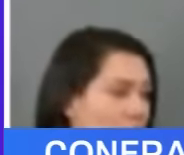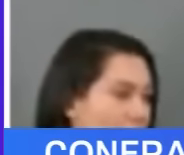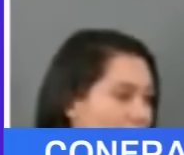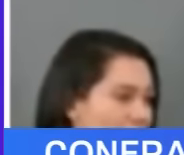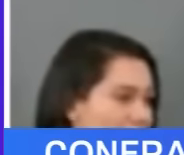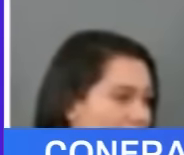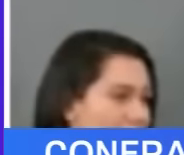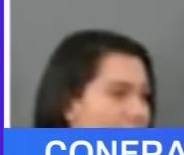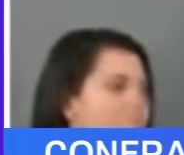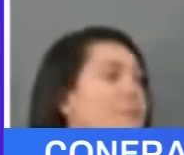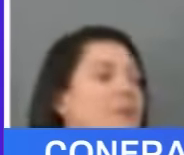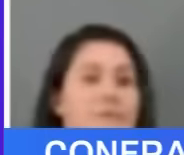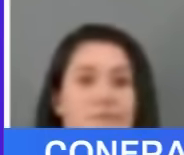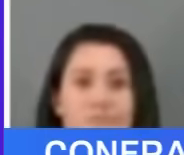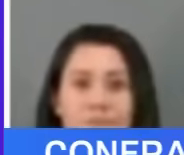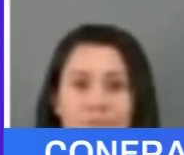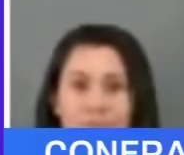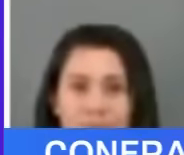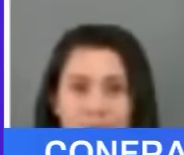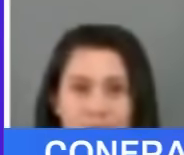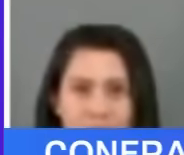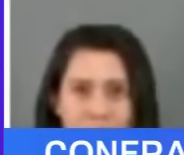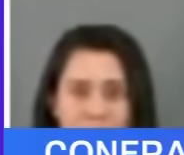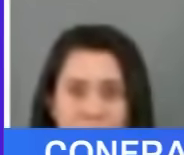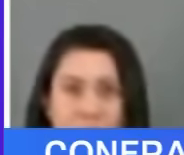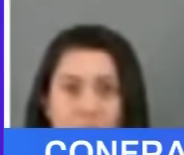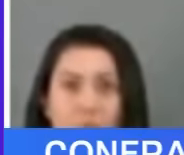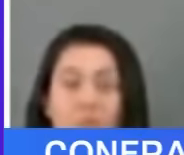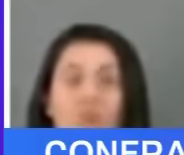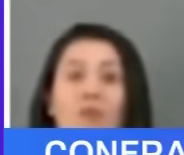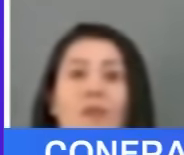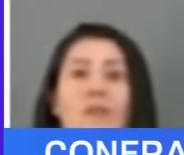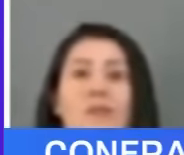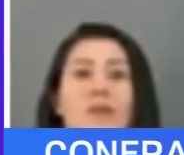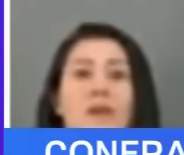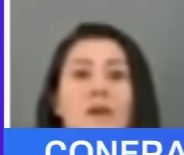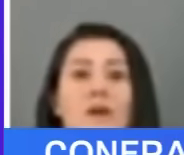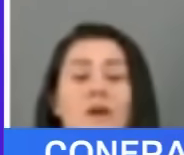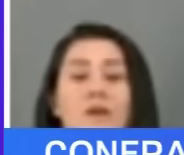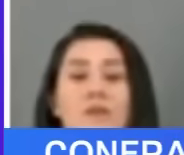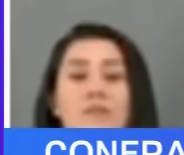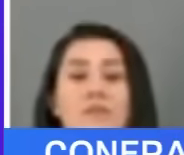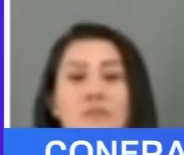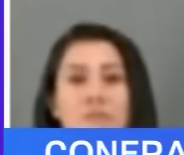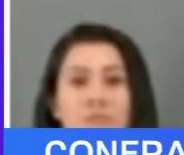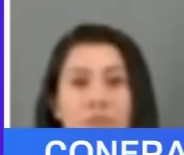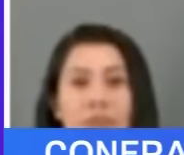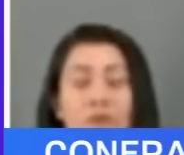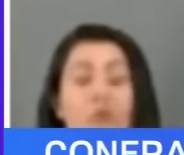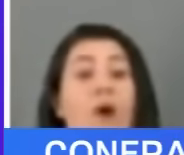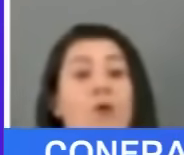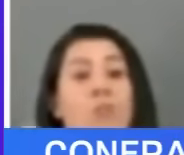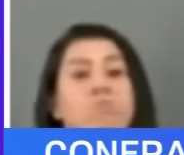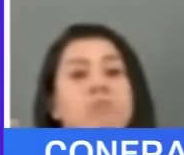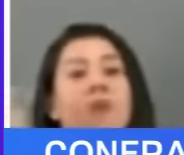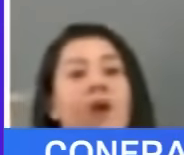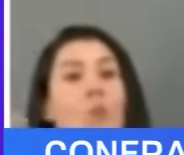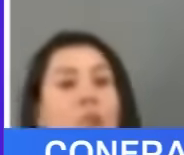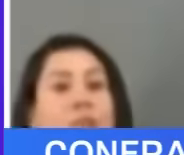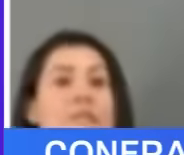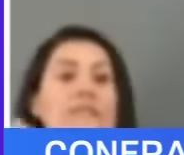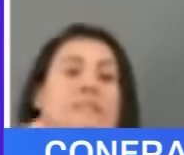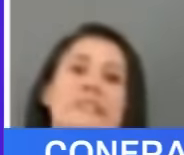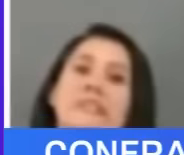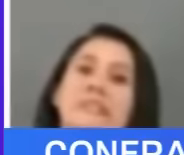ele e tudo mais ele que vestiu já camisa de bolsonaro publicou nas redes sociais eh foi